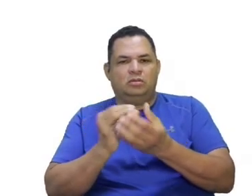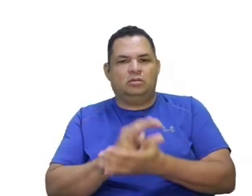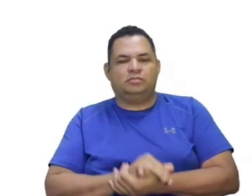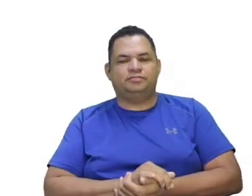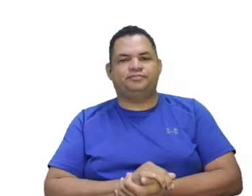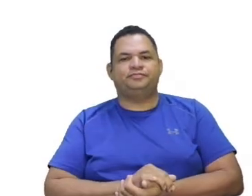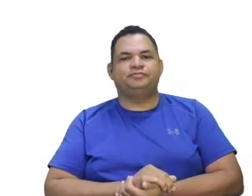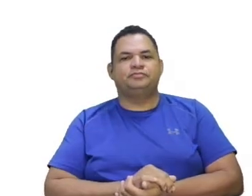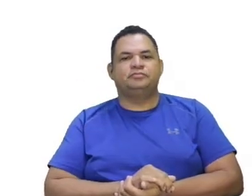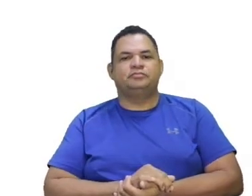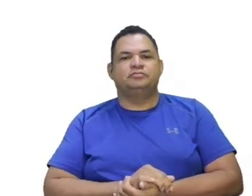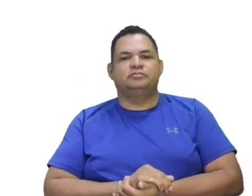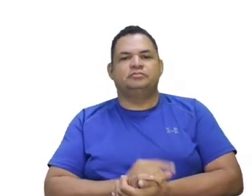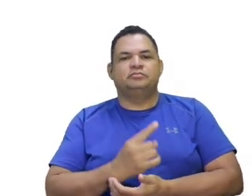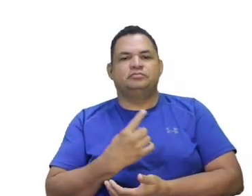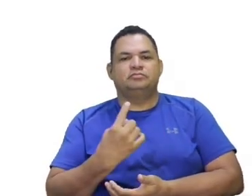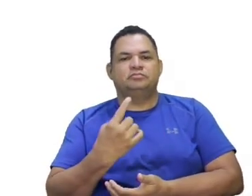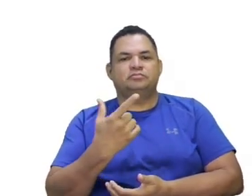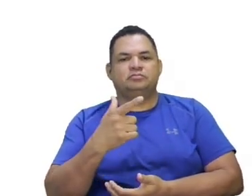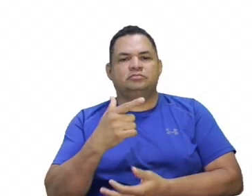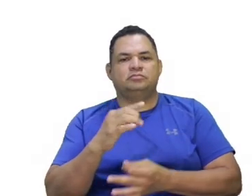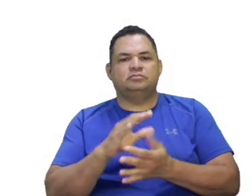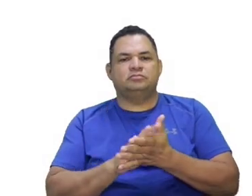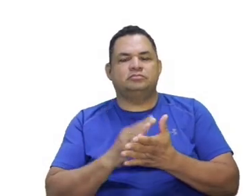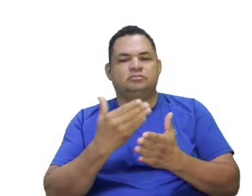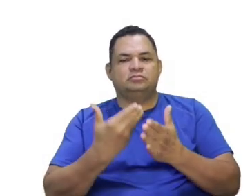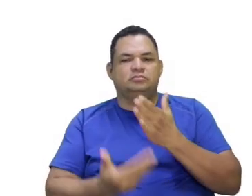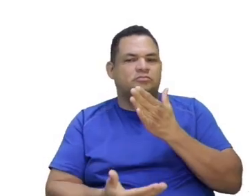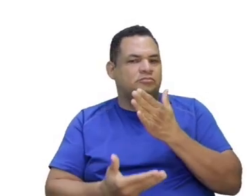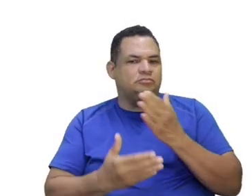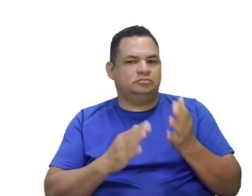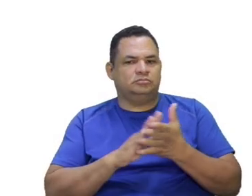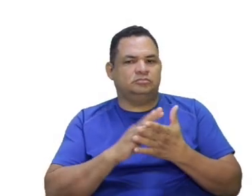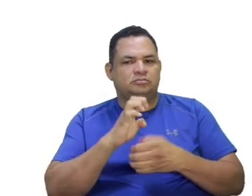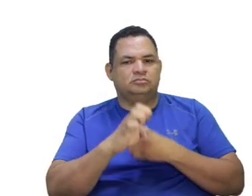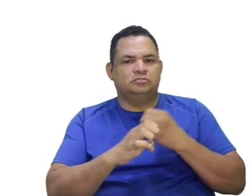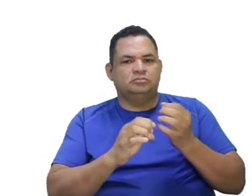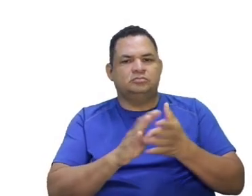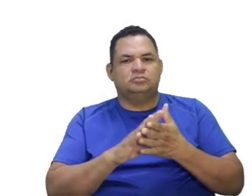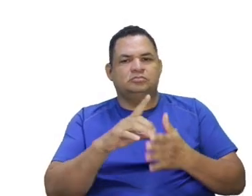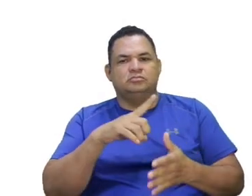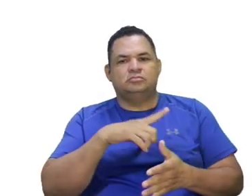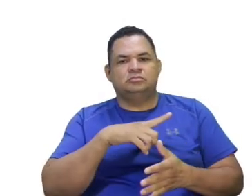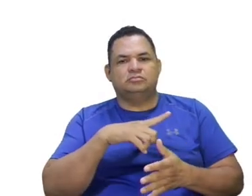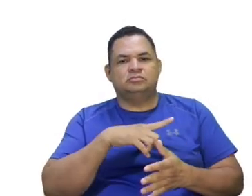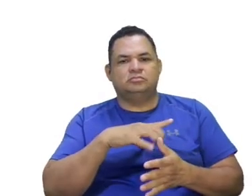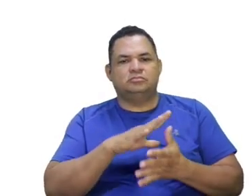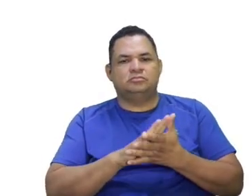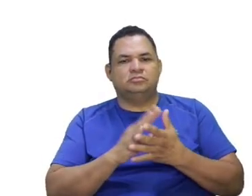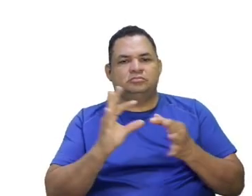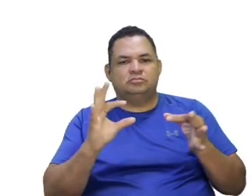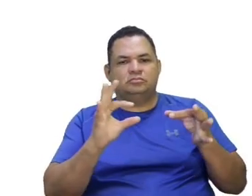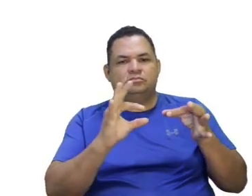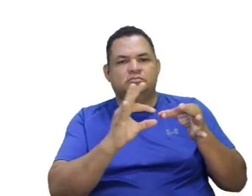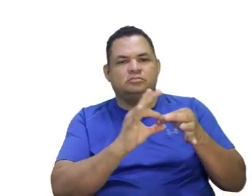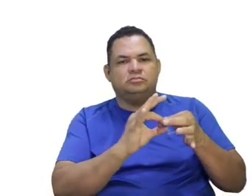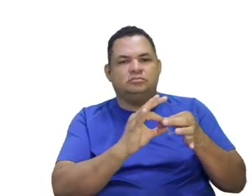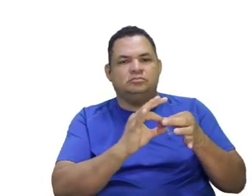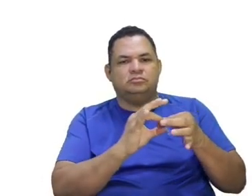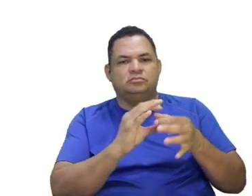caso, nós não temos perda de elétrons. Nós temos aí as